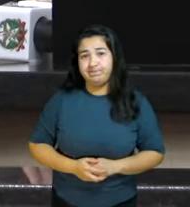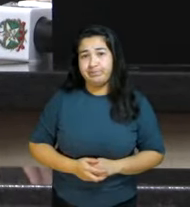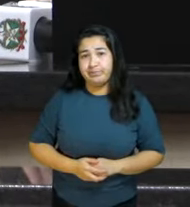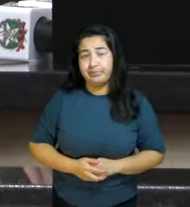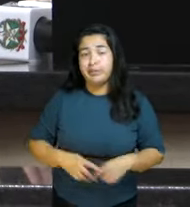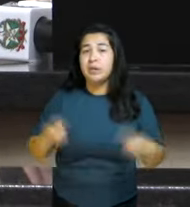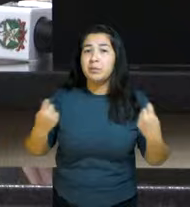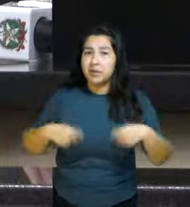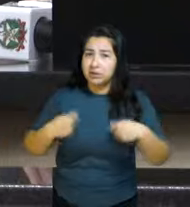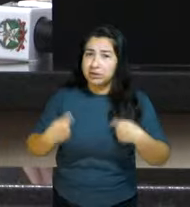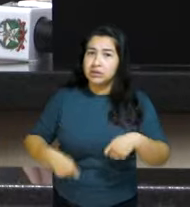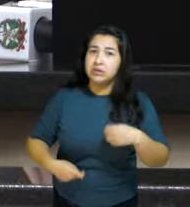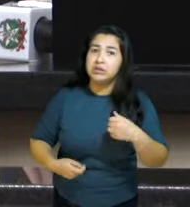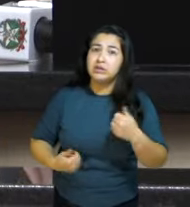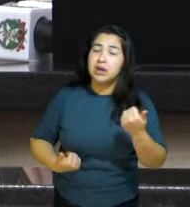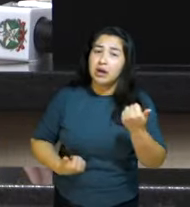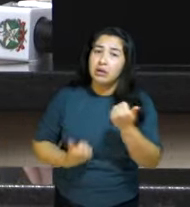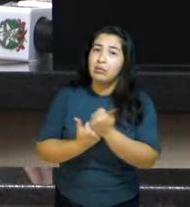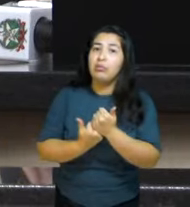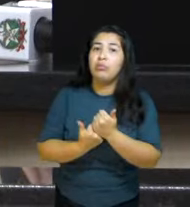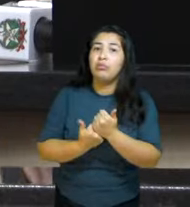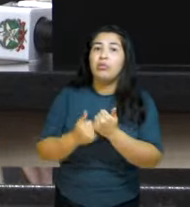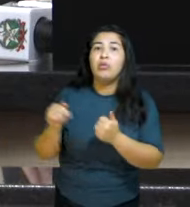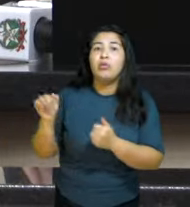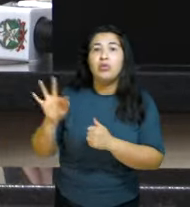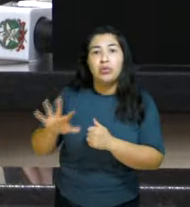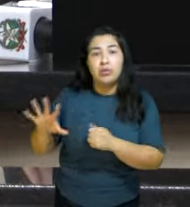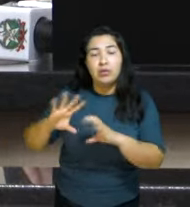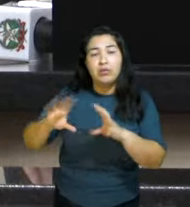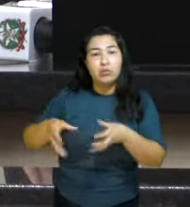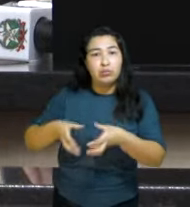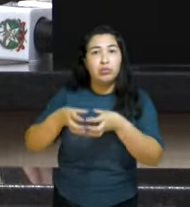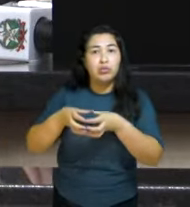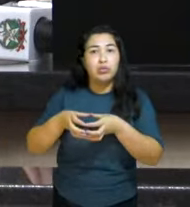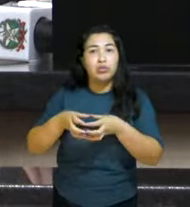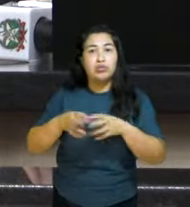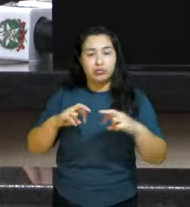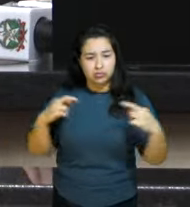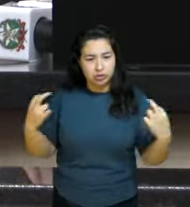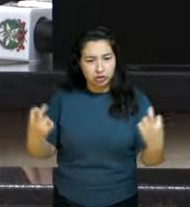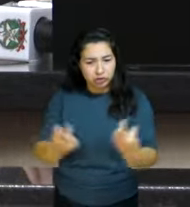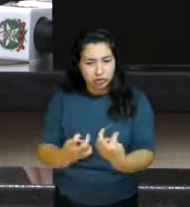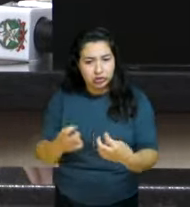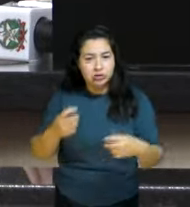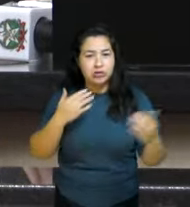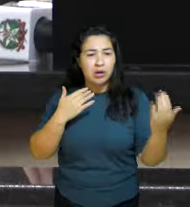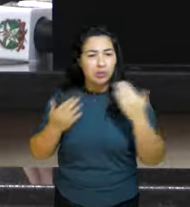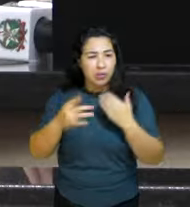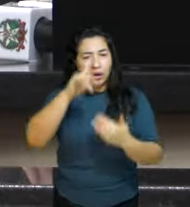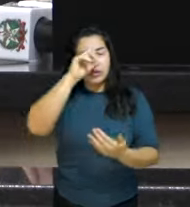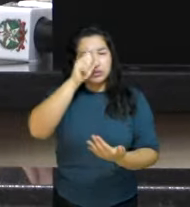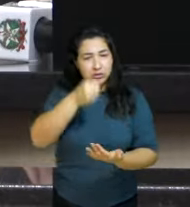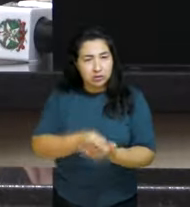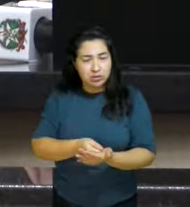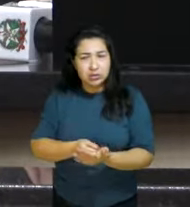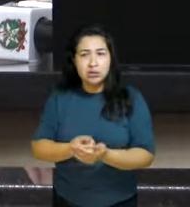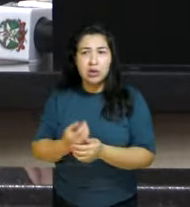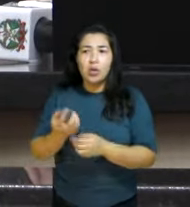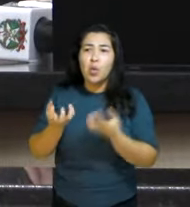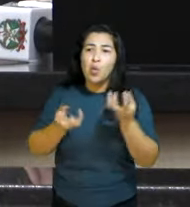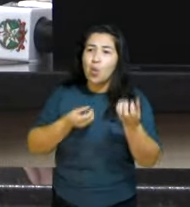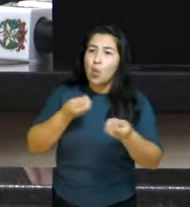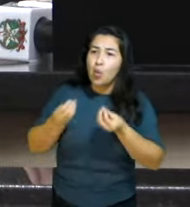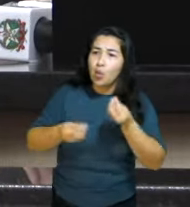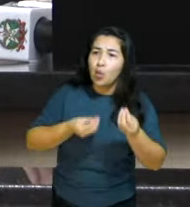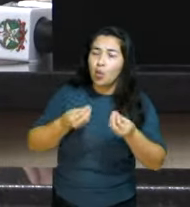das federações, sim. E há que se sentar em torno de uma mesa, sim. E há que se buscar um amparo